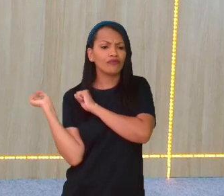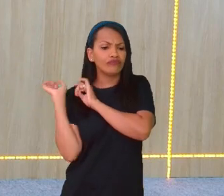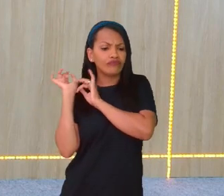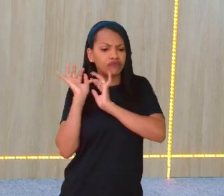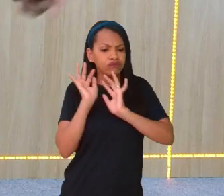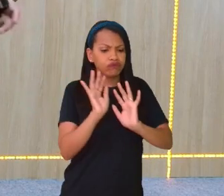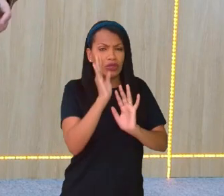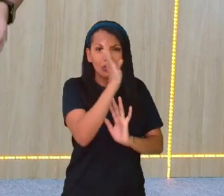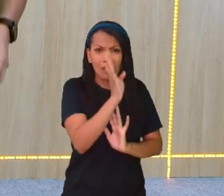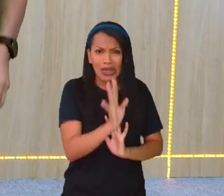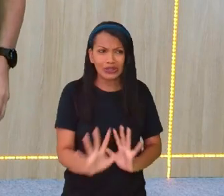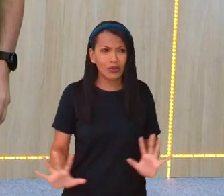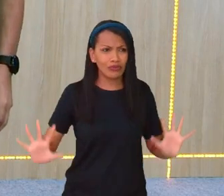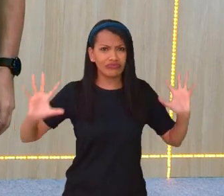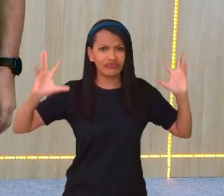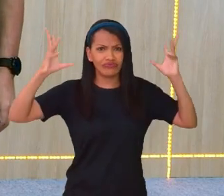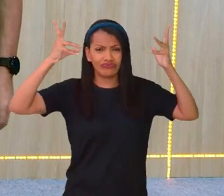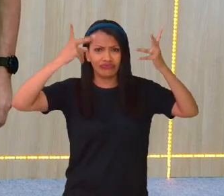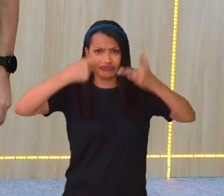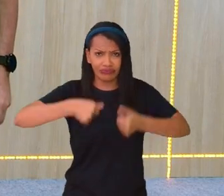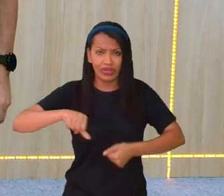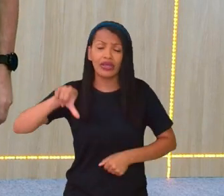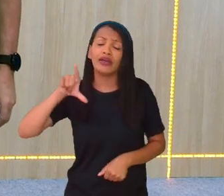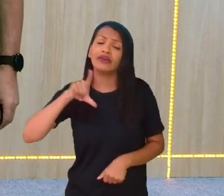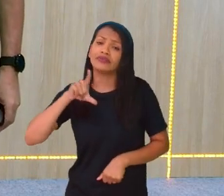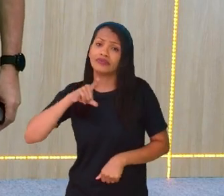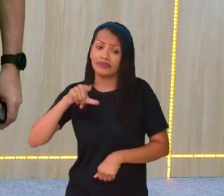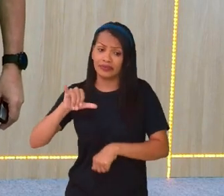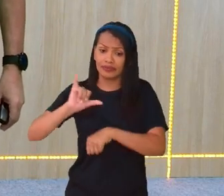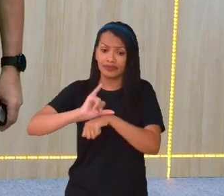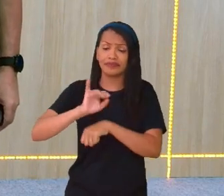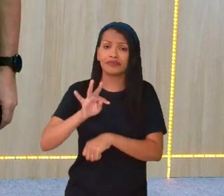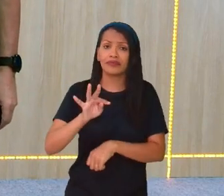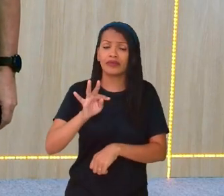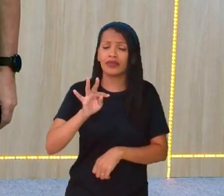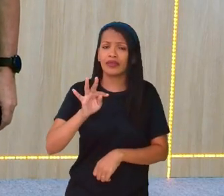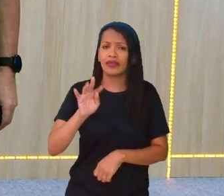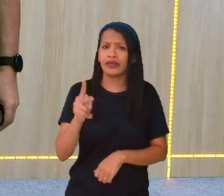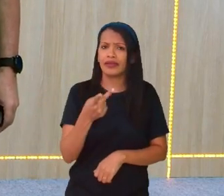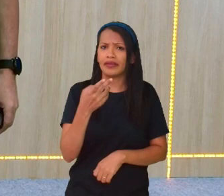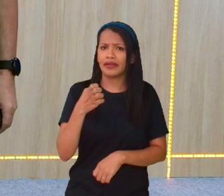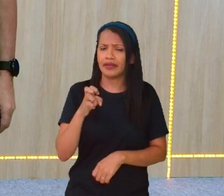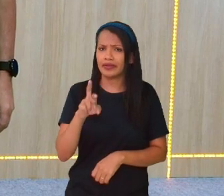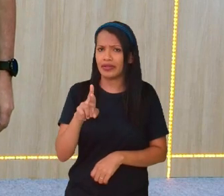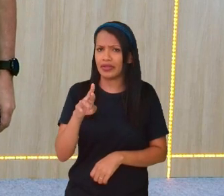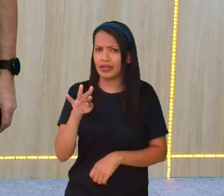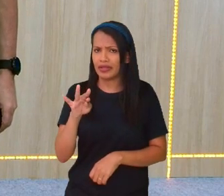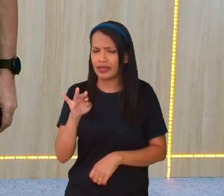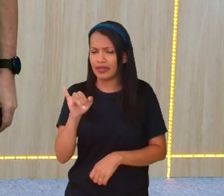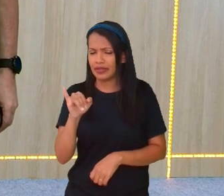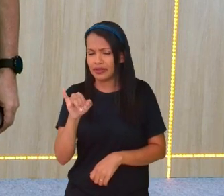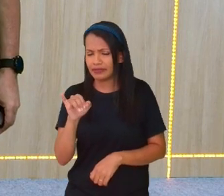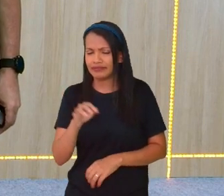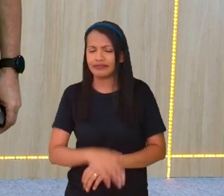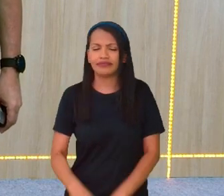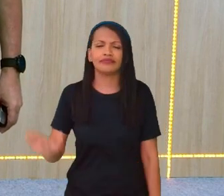forma total, então dividiu o Brasil em capitanias hereditárias, se liga aí, e aí, o que é que